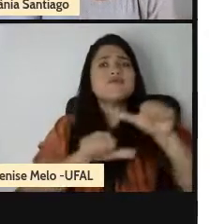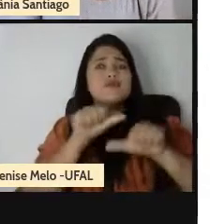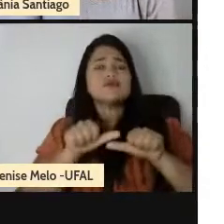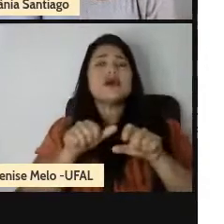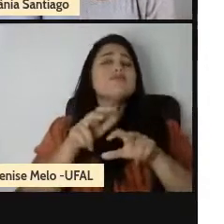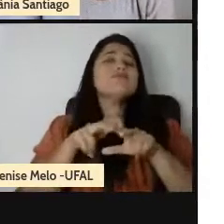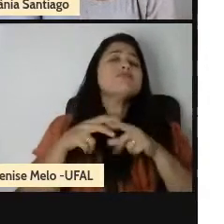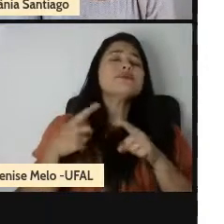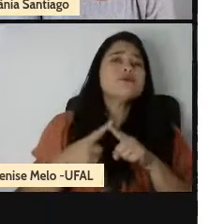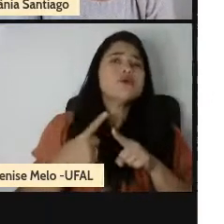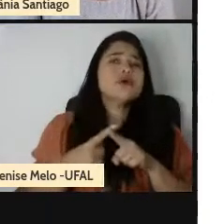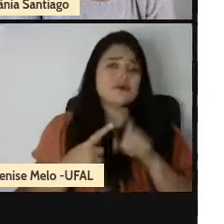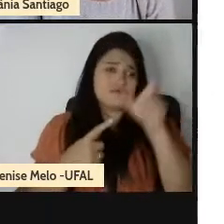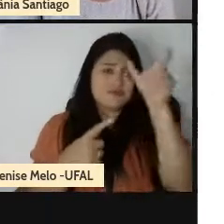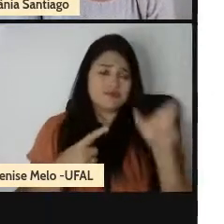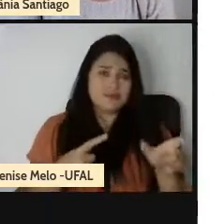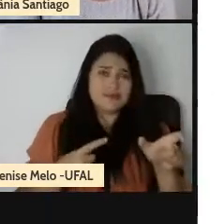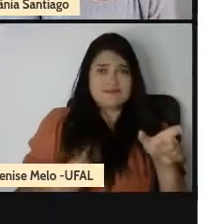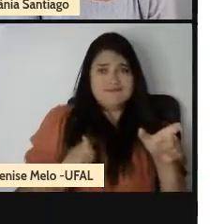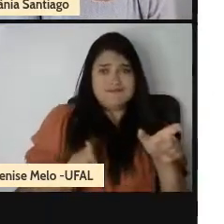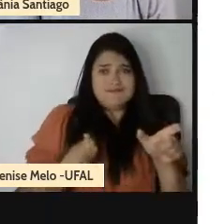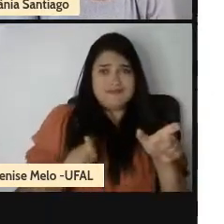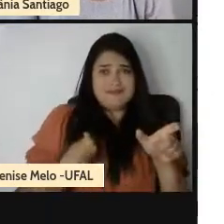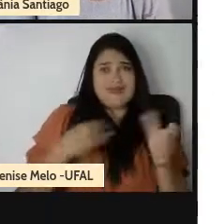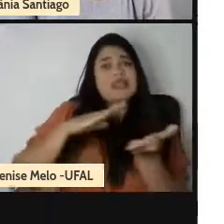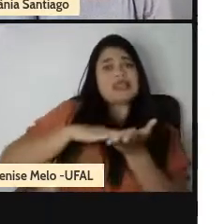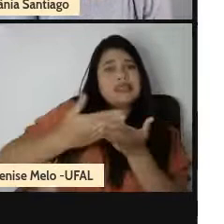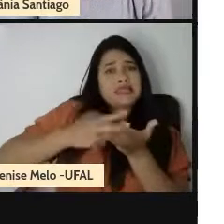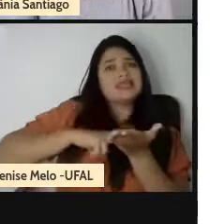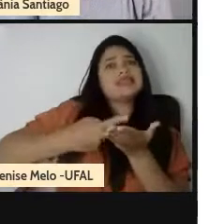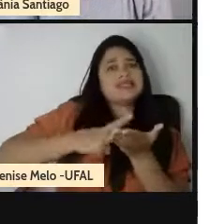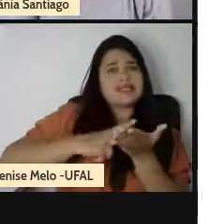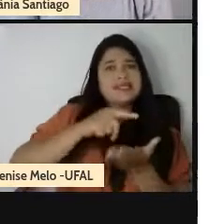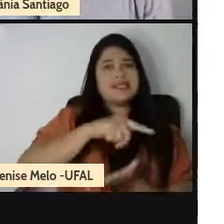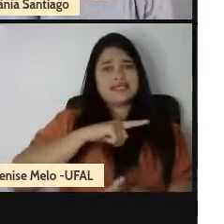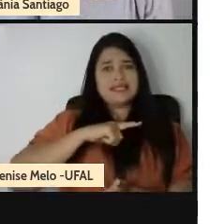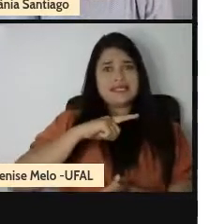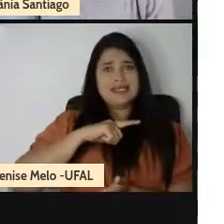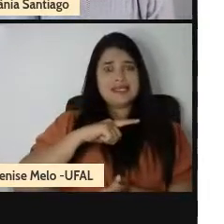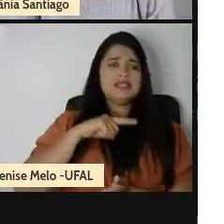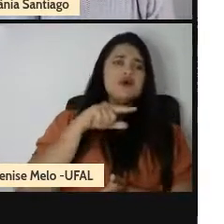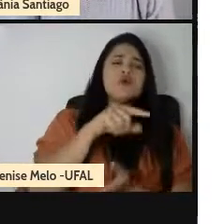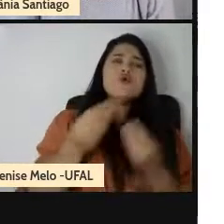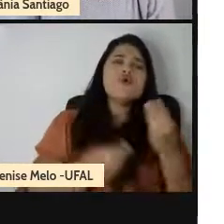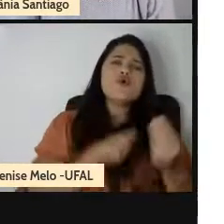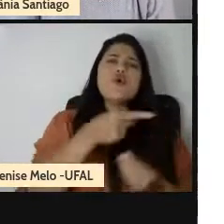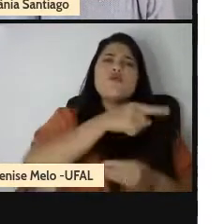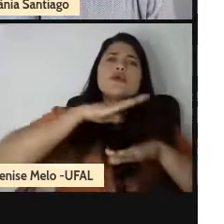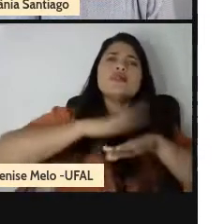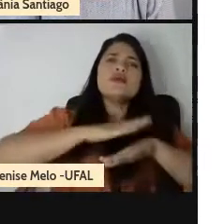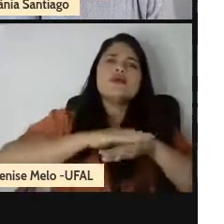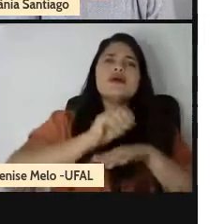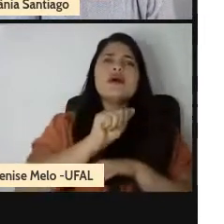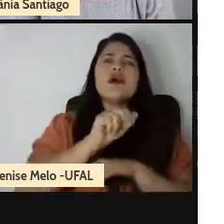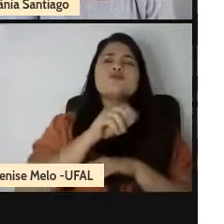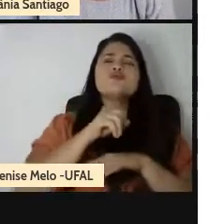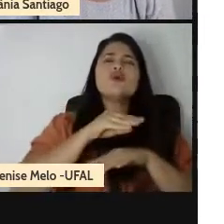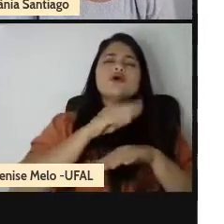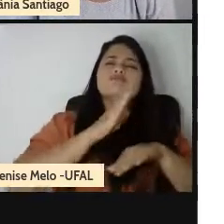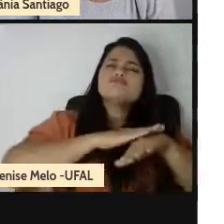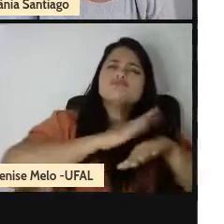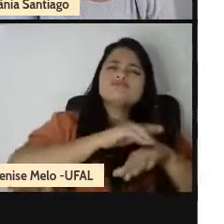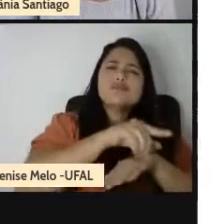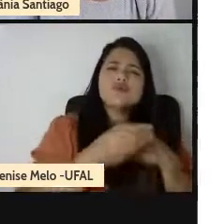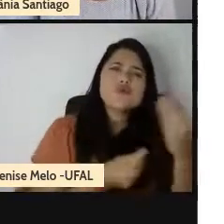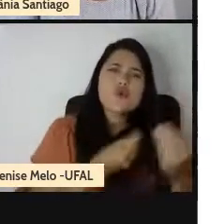do TIOS já muda totalmente a interação. E vai depender de como o TIOS atua, essa